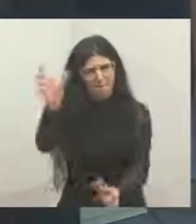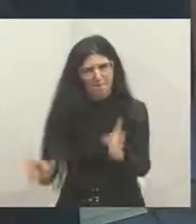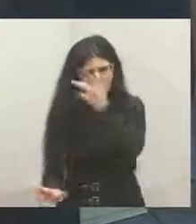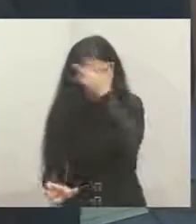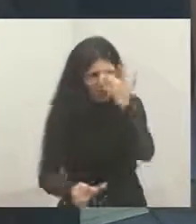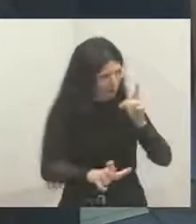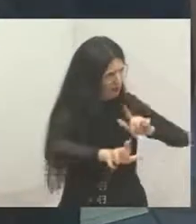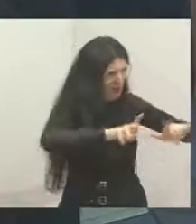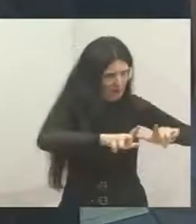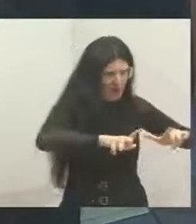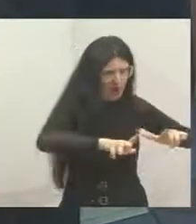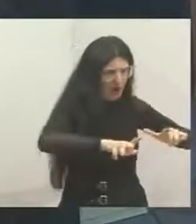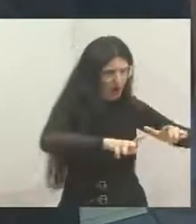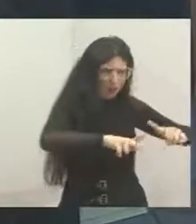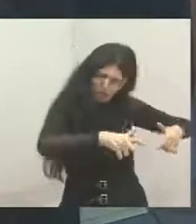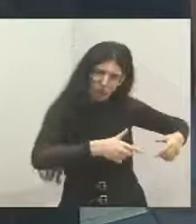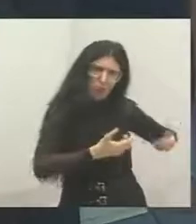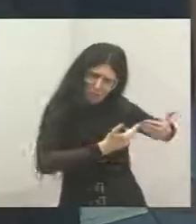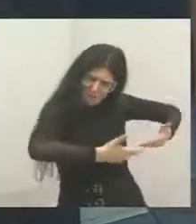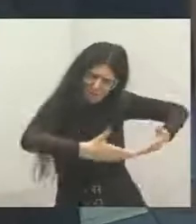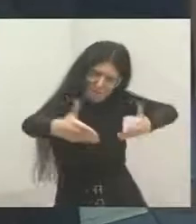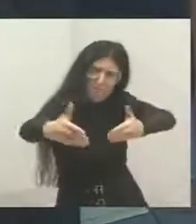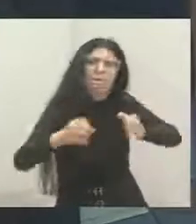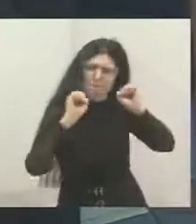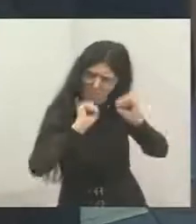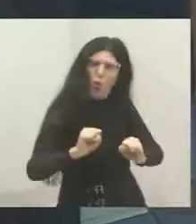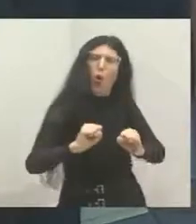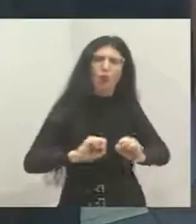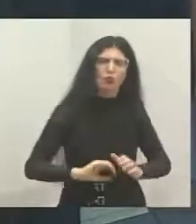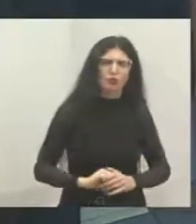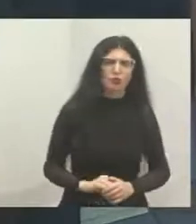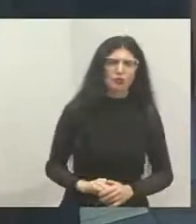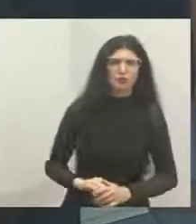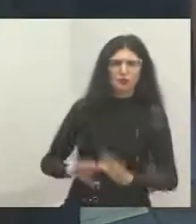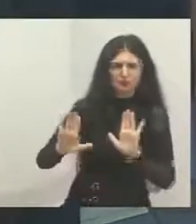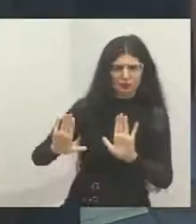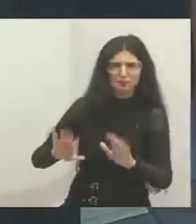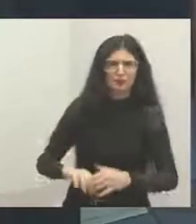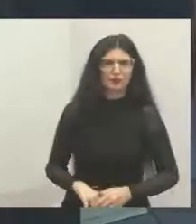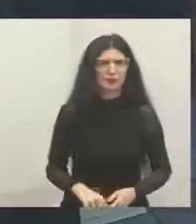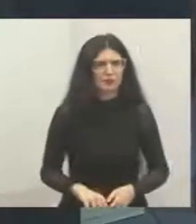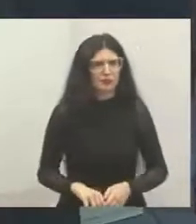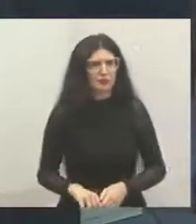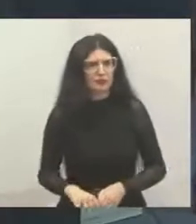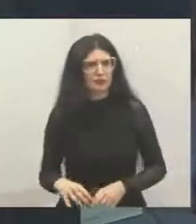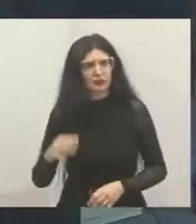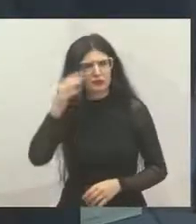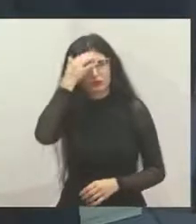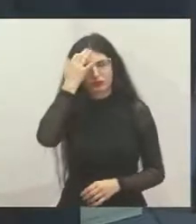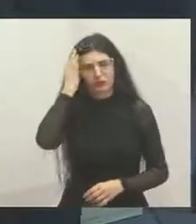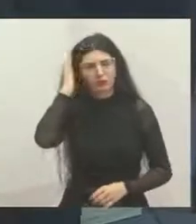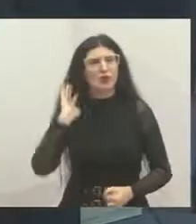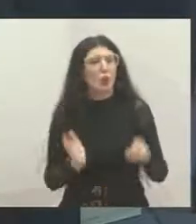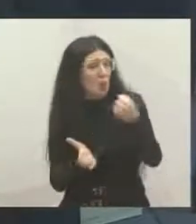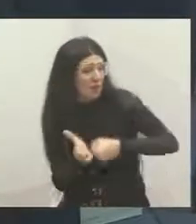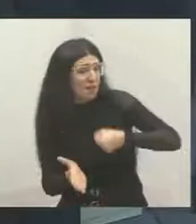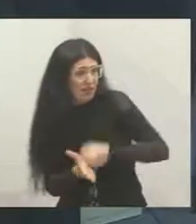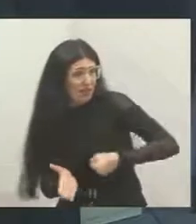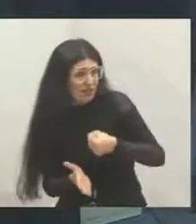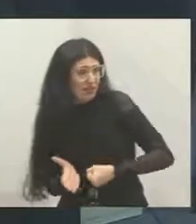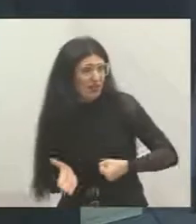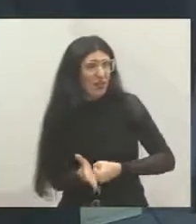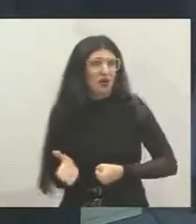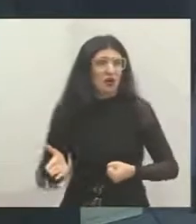pronto. Então, as vagas restantes que ela coloca outras pessoas. Não tem essa obrigatoriedade de contratar